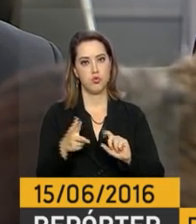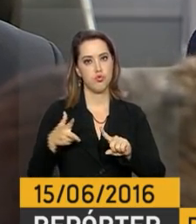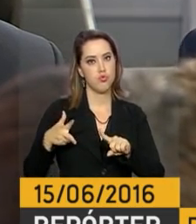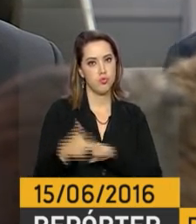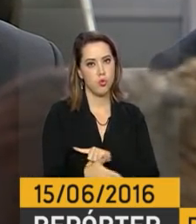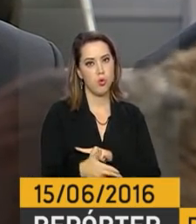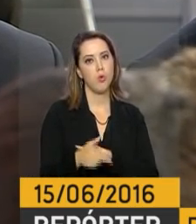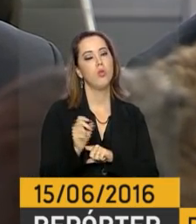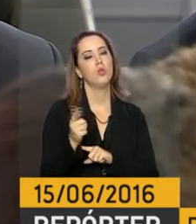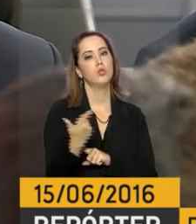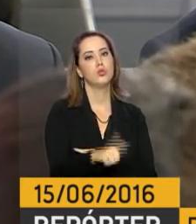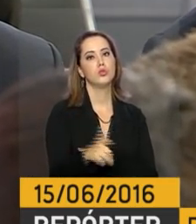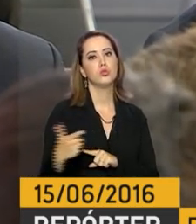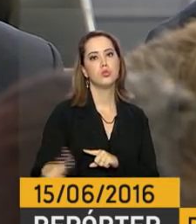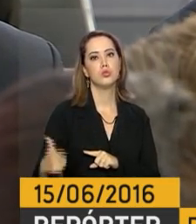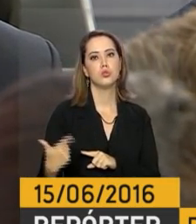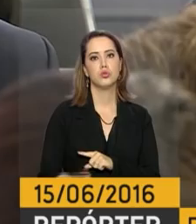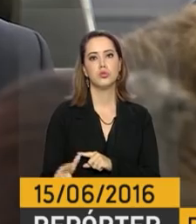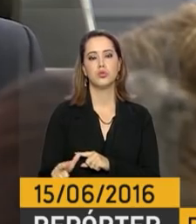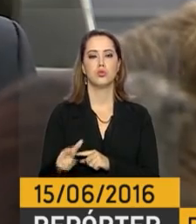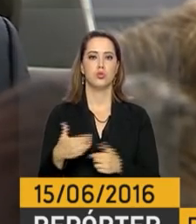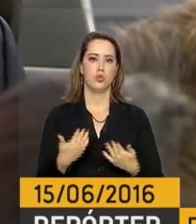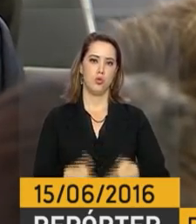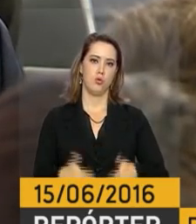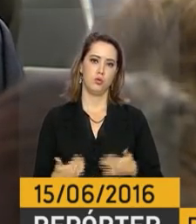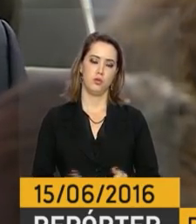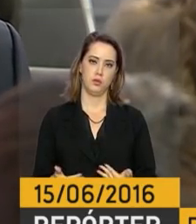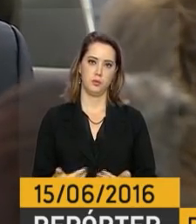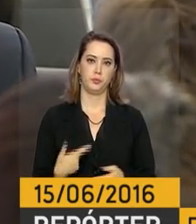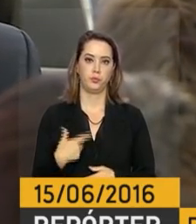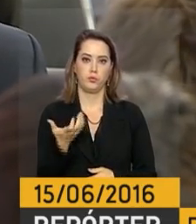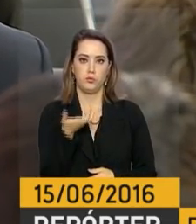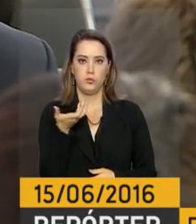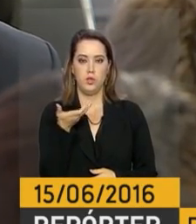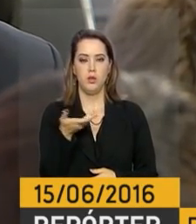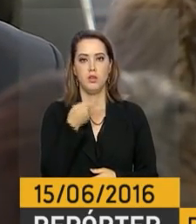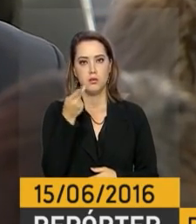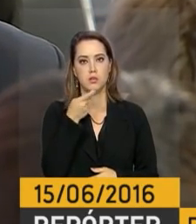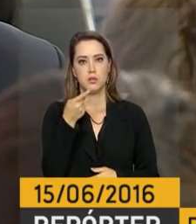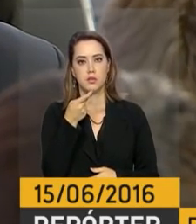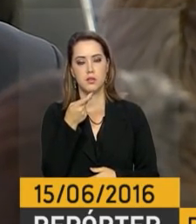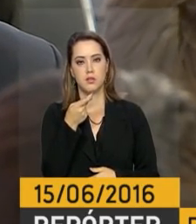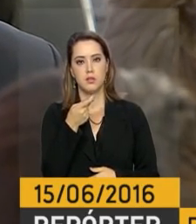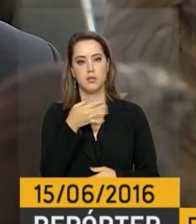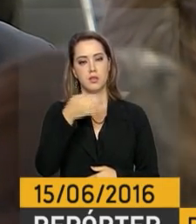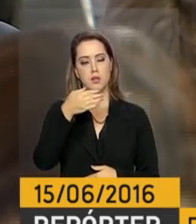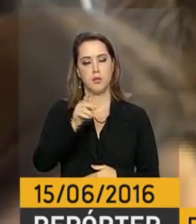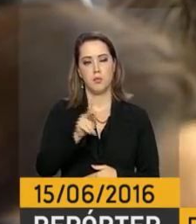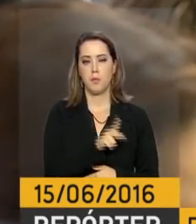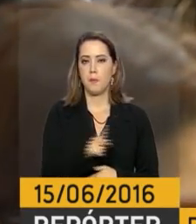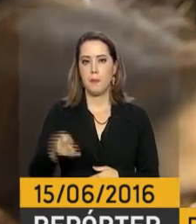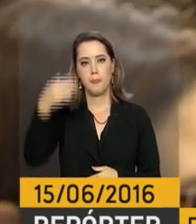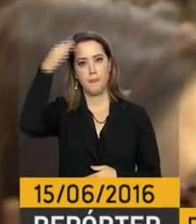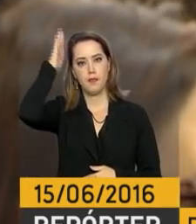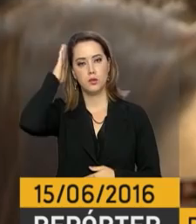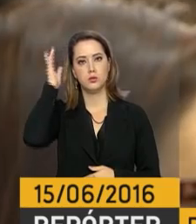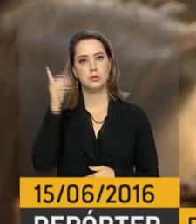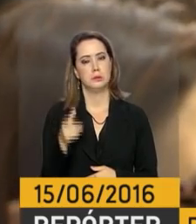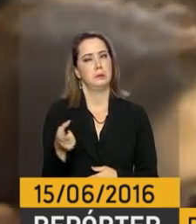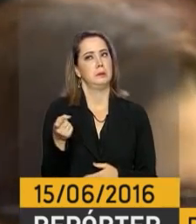eu quero entender se houve um recu do presidente Michel Temer, que assegurou que a regra não seria modificada. Essa é a primeira